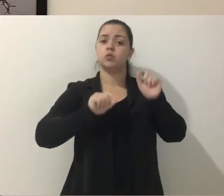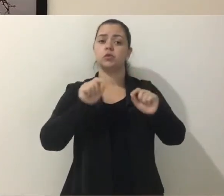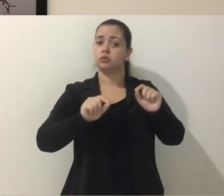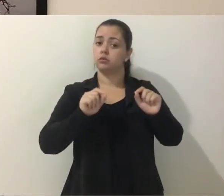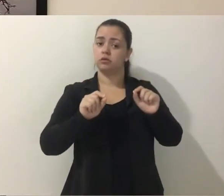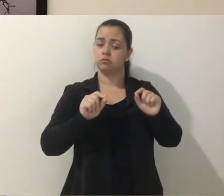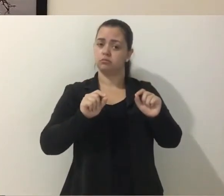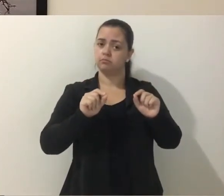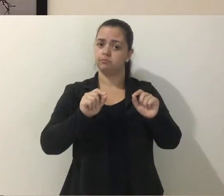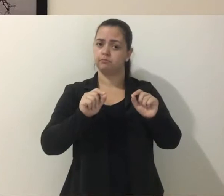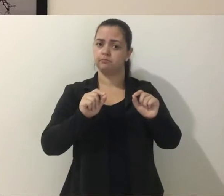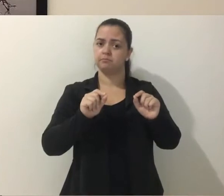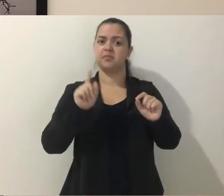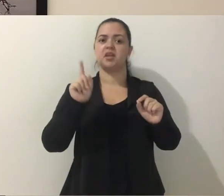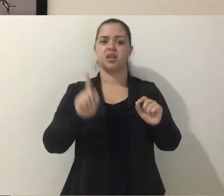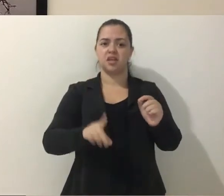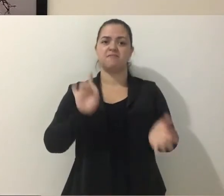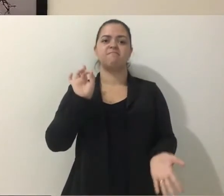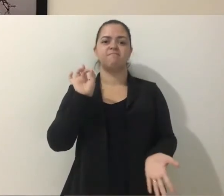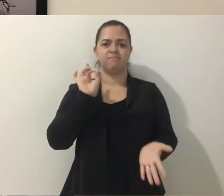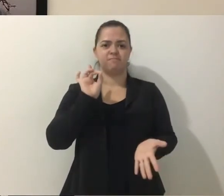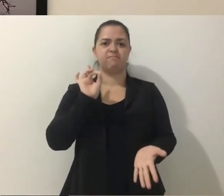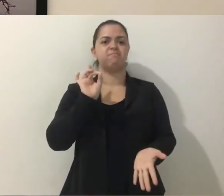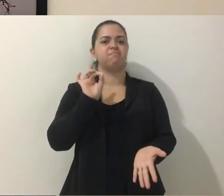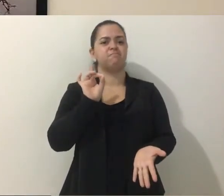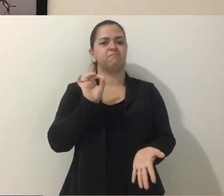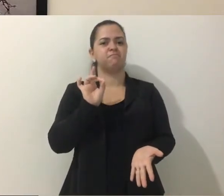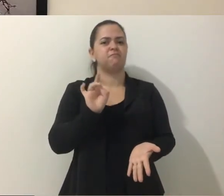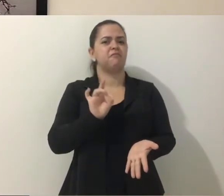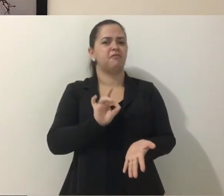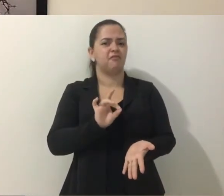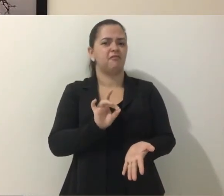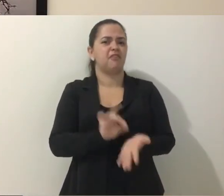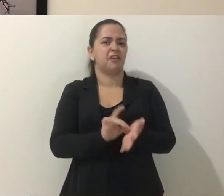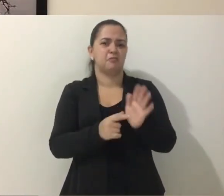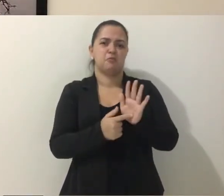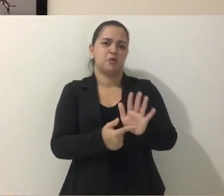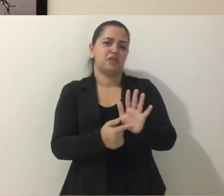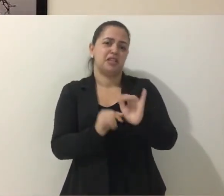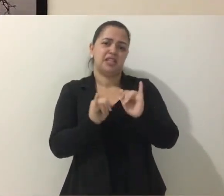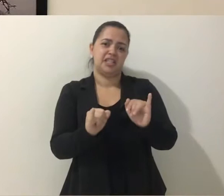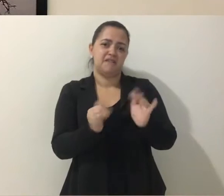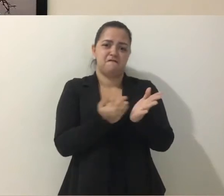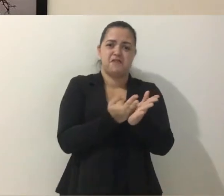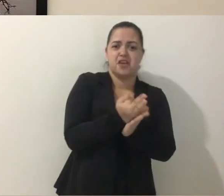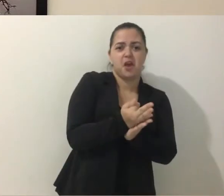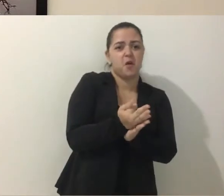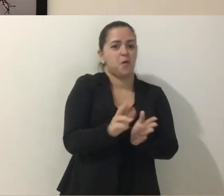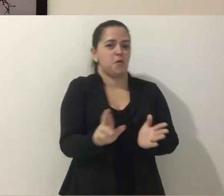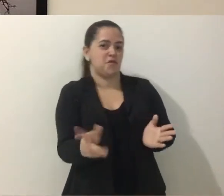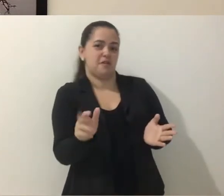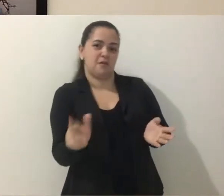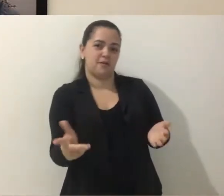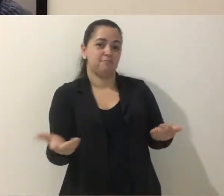ou fazer voto, é realmente uma confissão patética de nossa própria desonestidade. Então, as palavras de